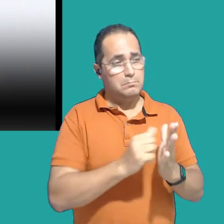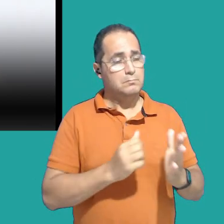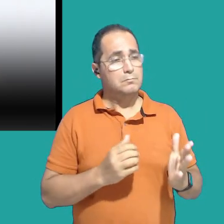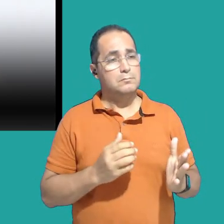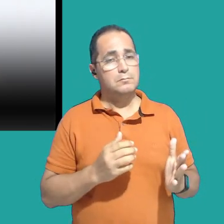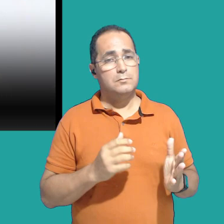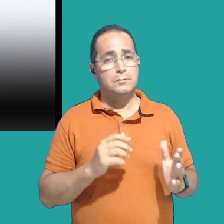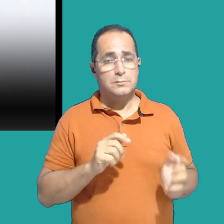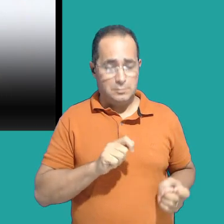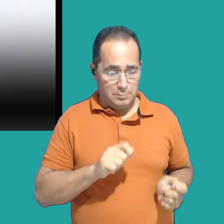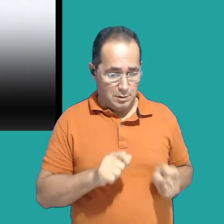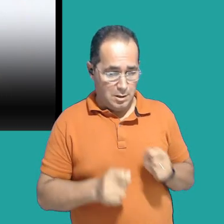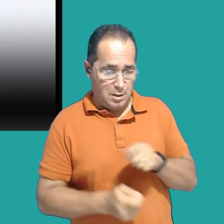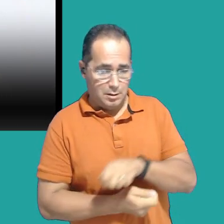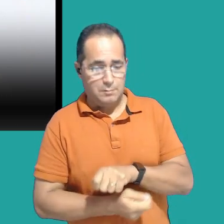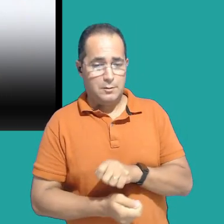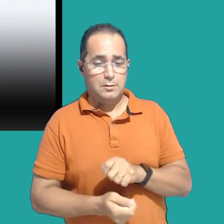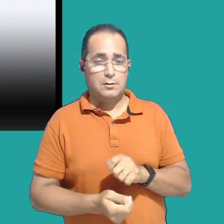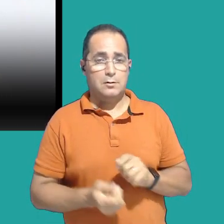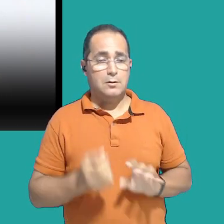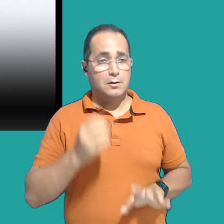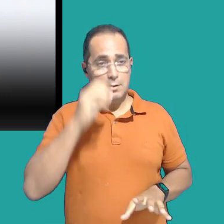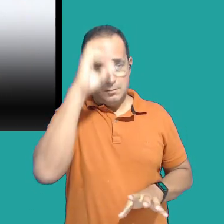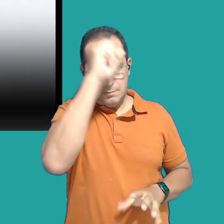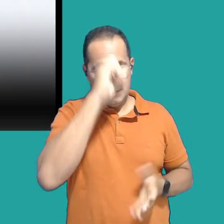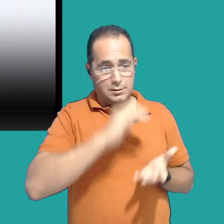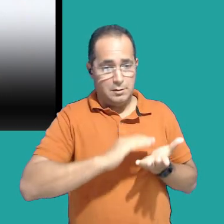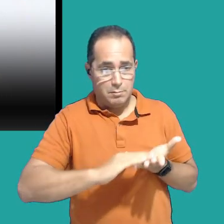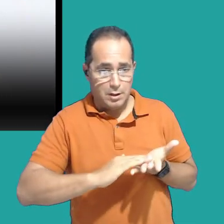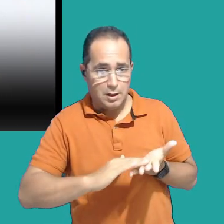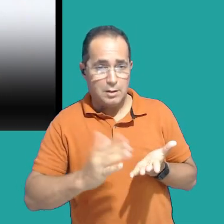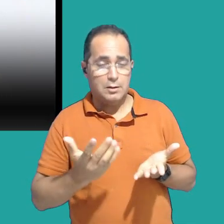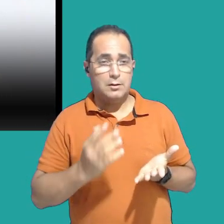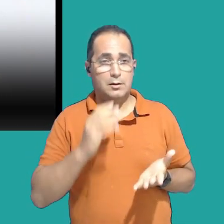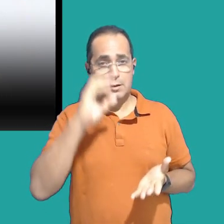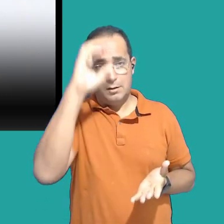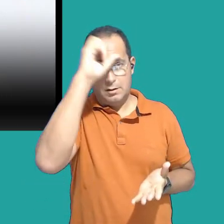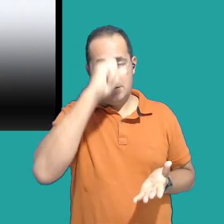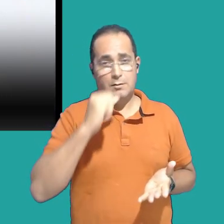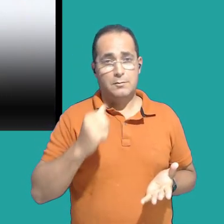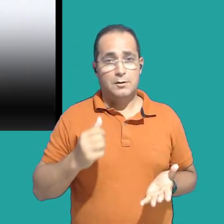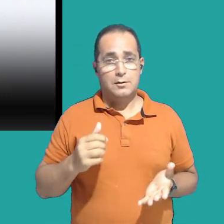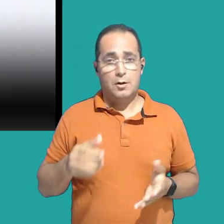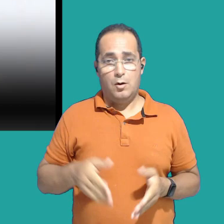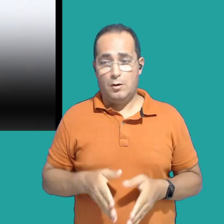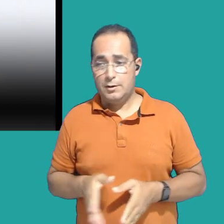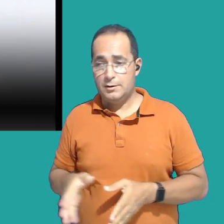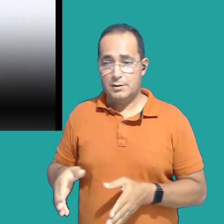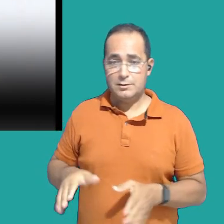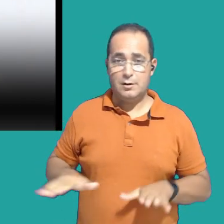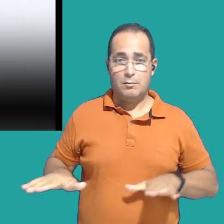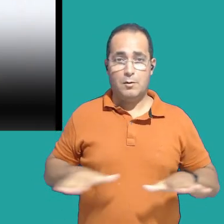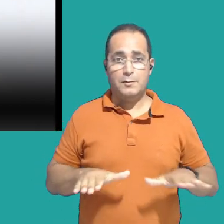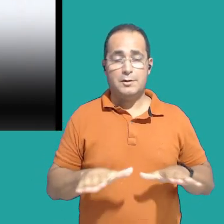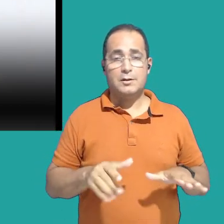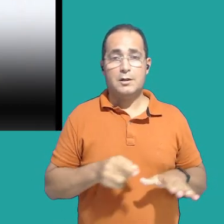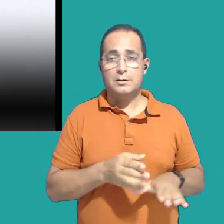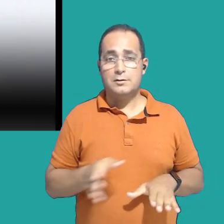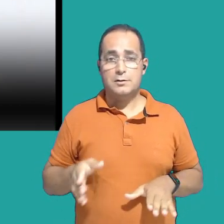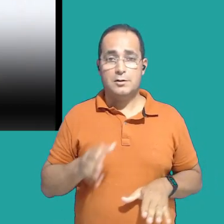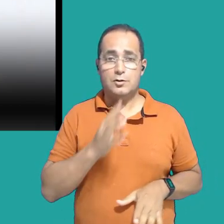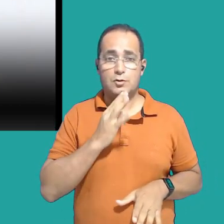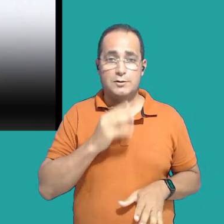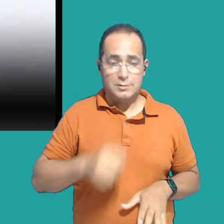me matriculei, fiz essa readaptação, aprendi braille, aprendi orientação à mobilidade, andar com e